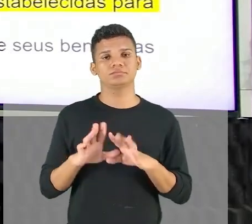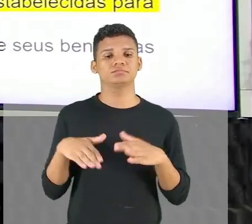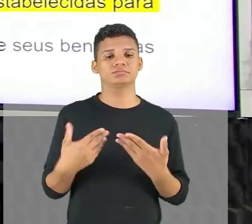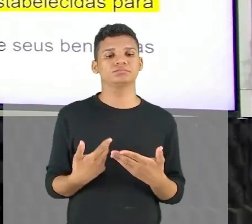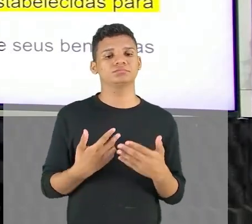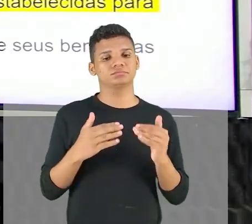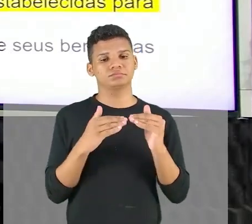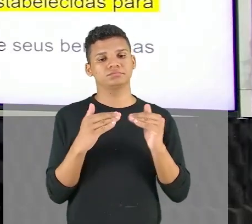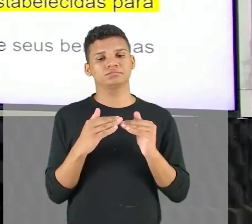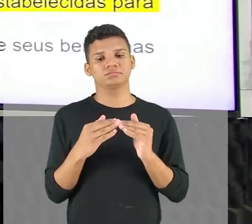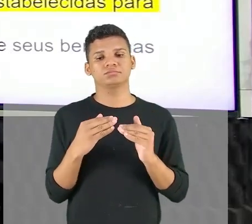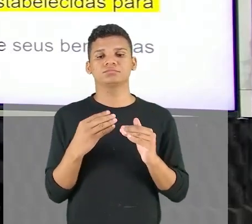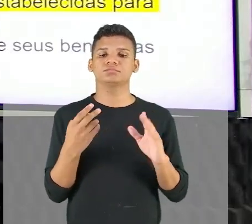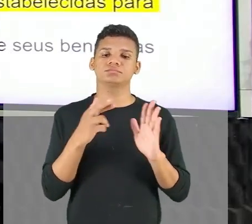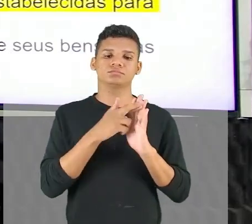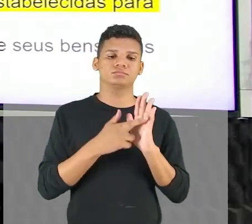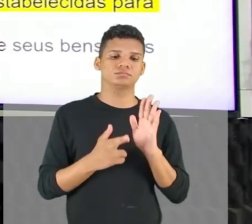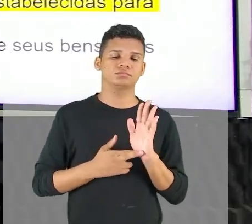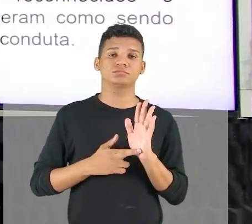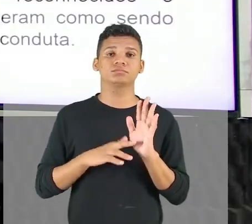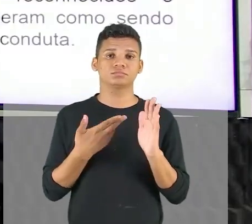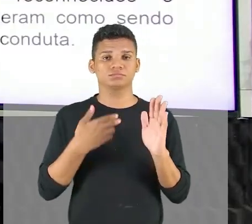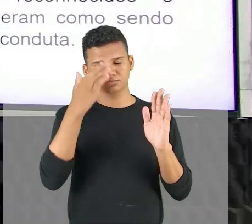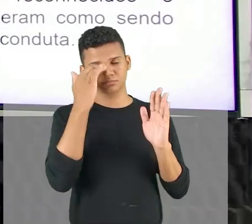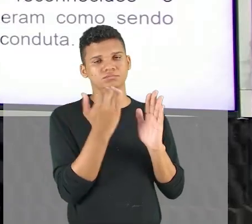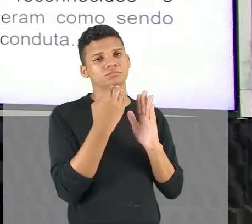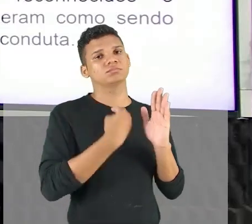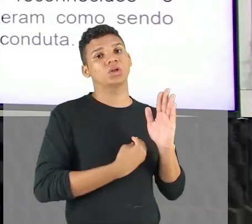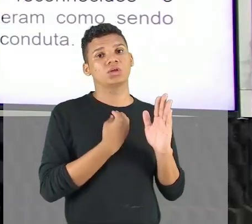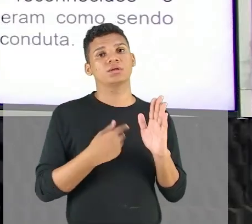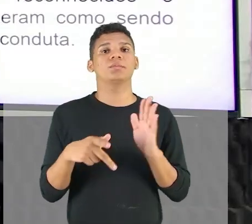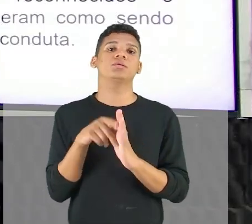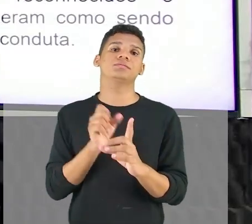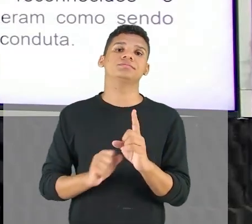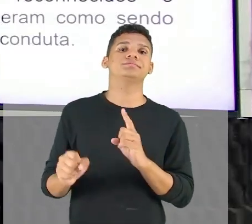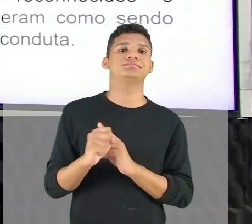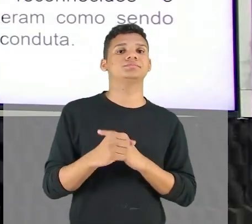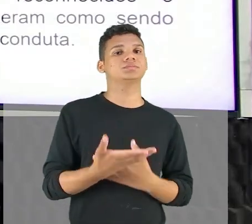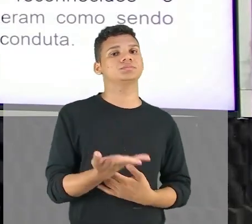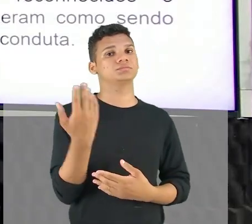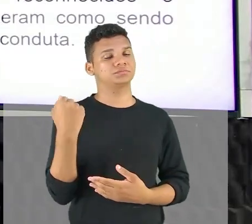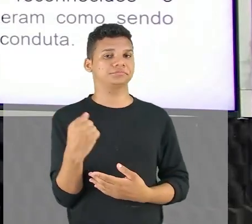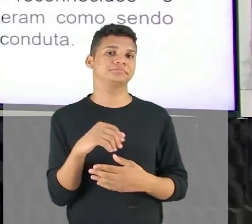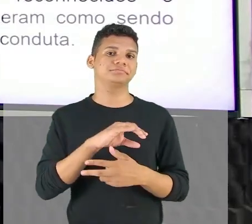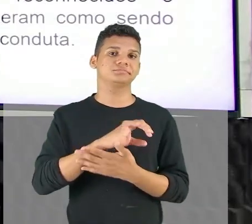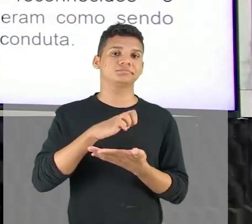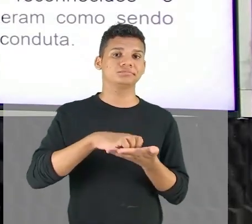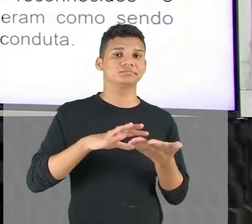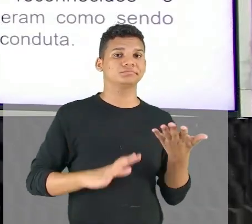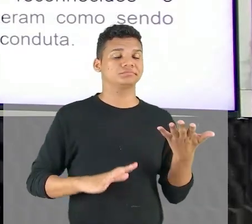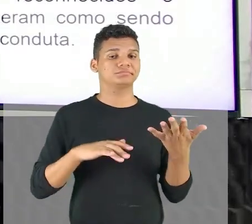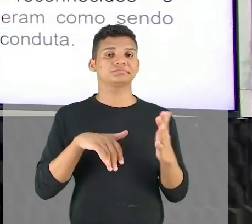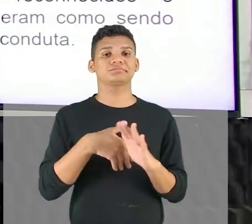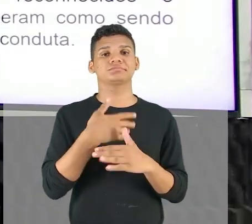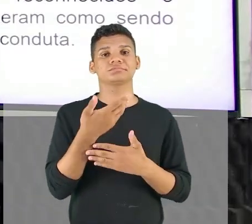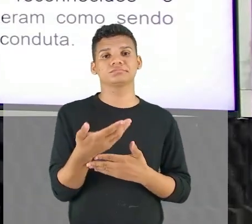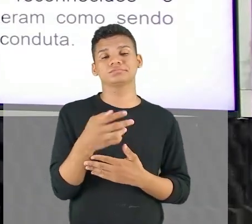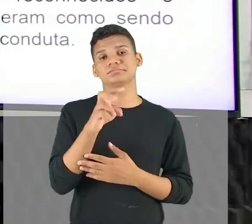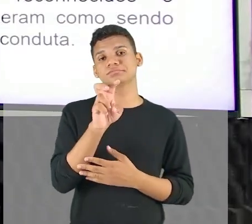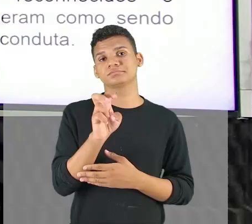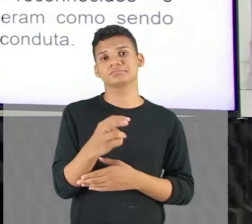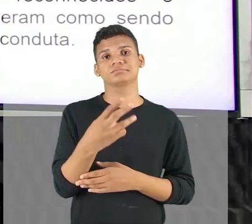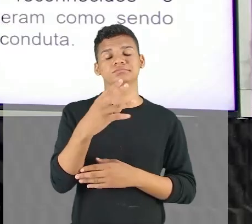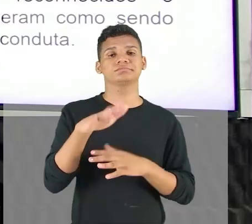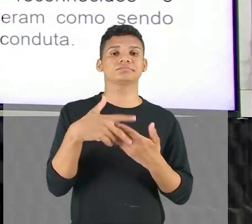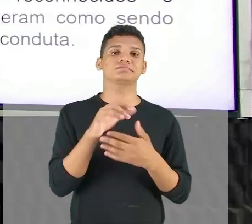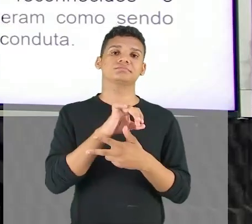estabelecidas para a vida em sociedade. Vamos para mais questões de filosofia política. Essa é a questão de número 53. Ela é uma